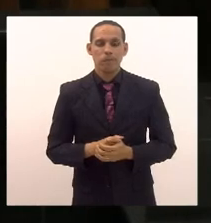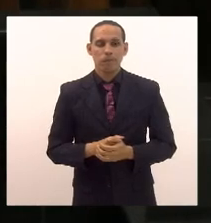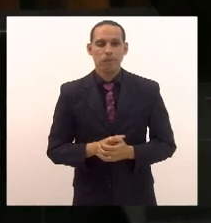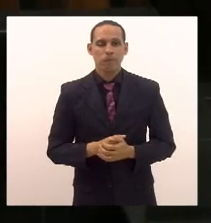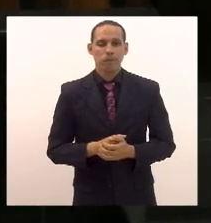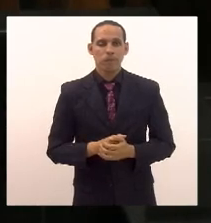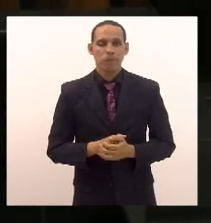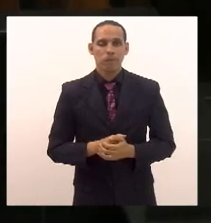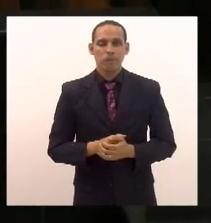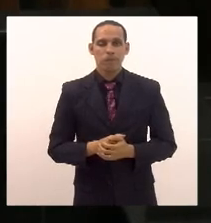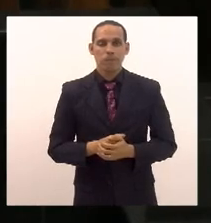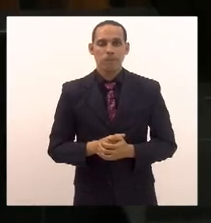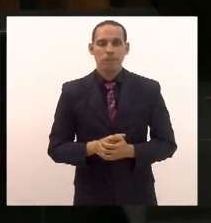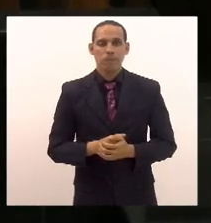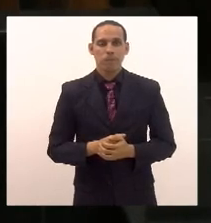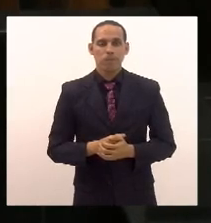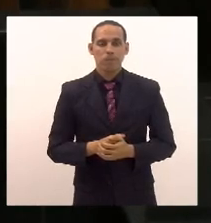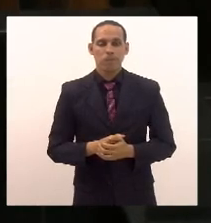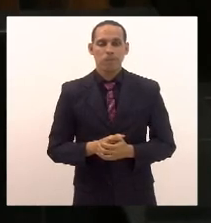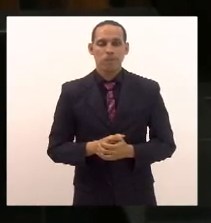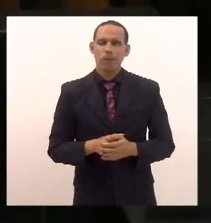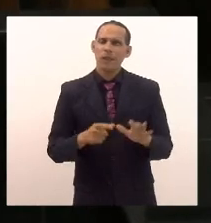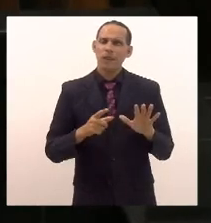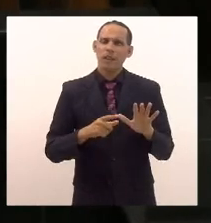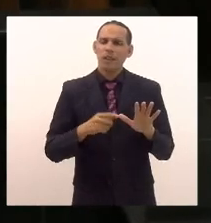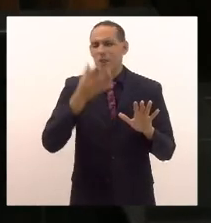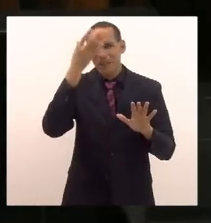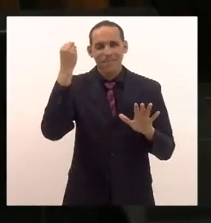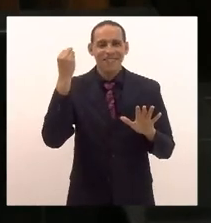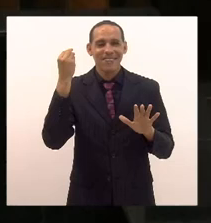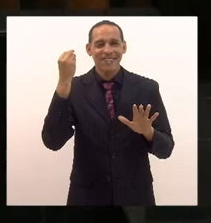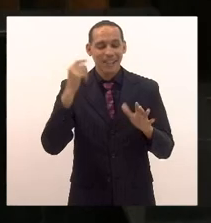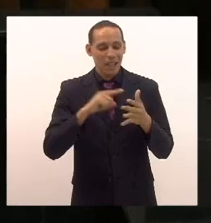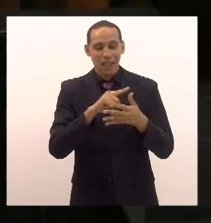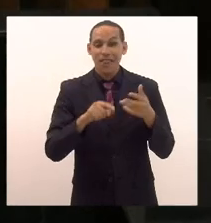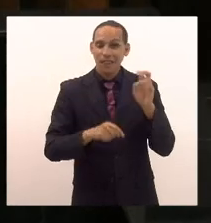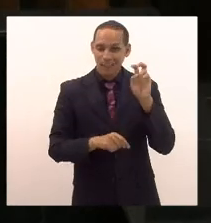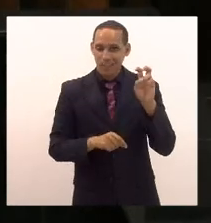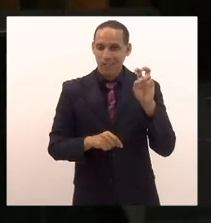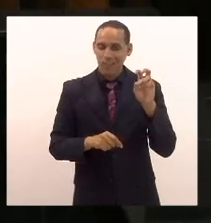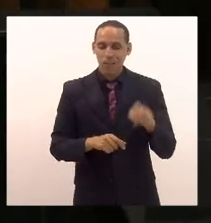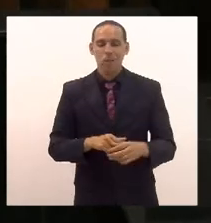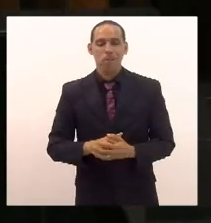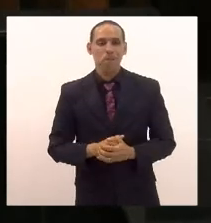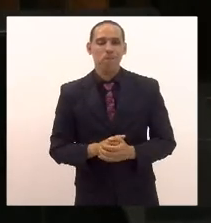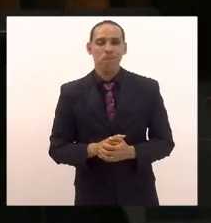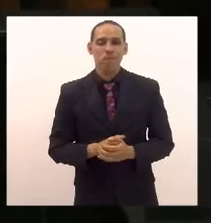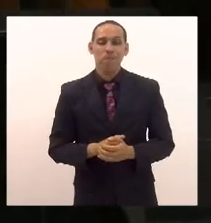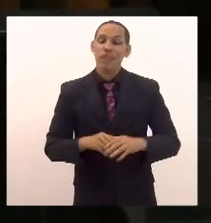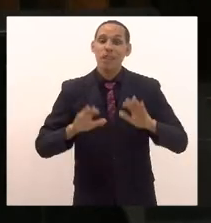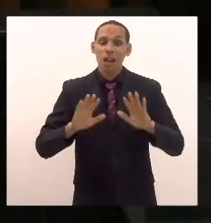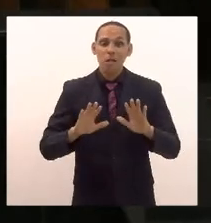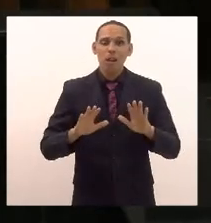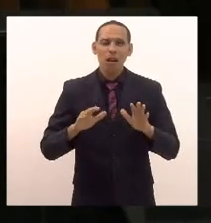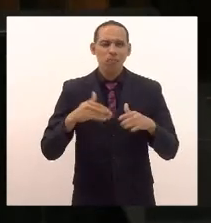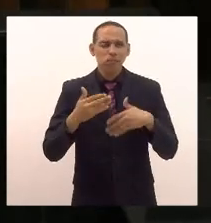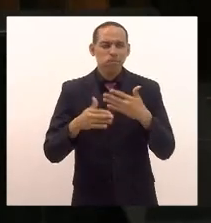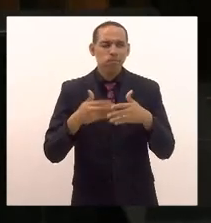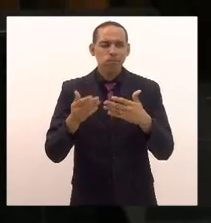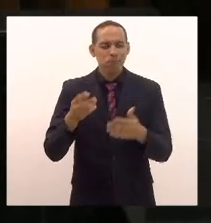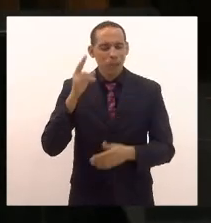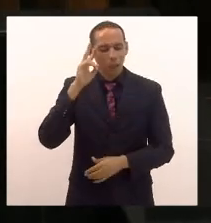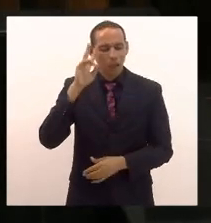E aí Oi e me fugiu uma que são cinco mas no transcorrer